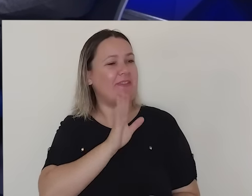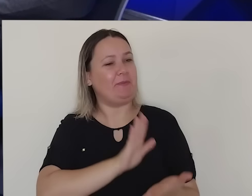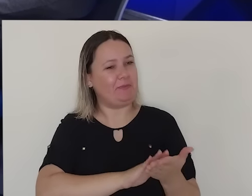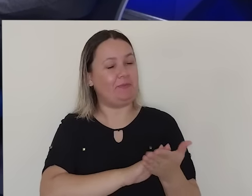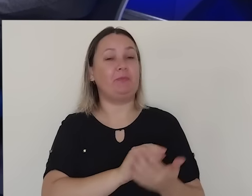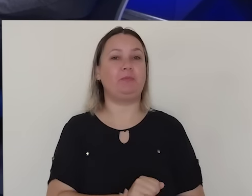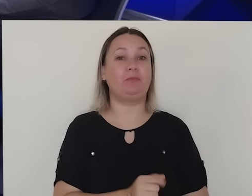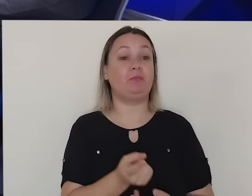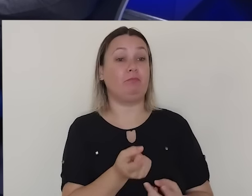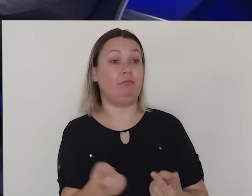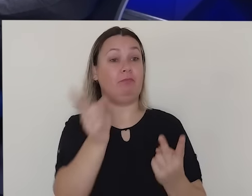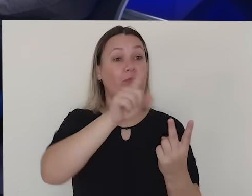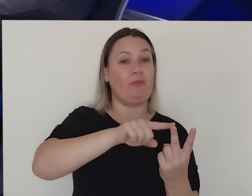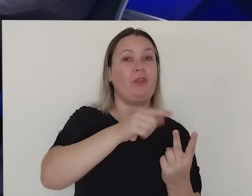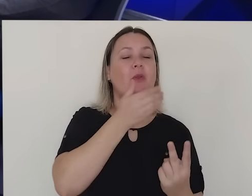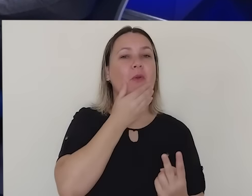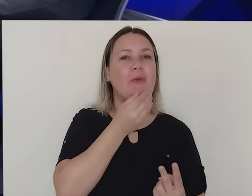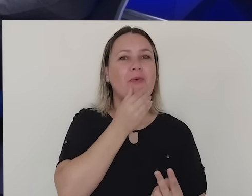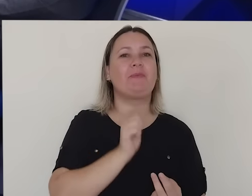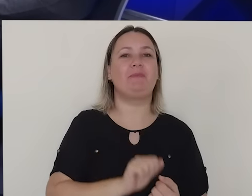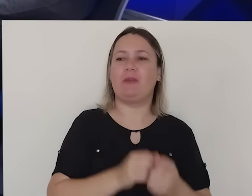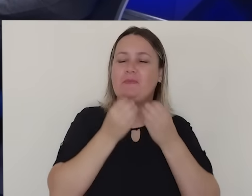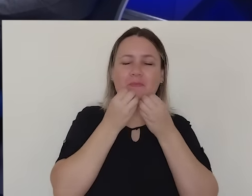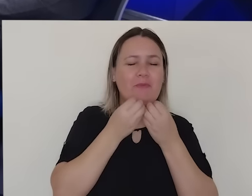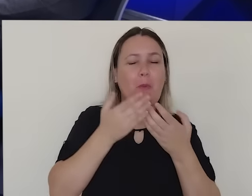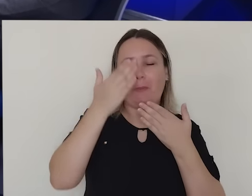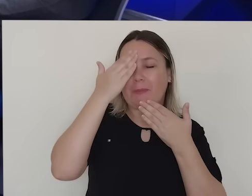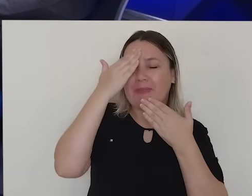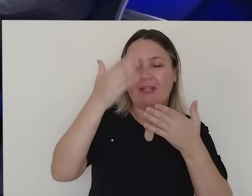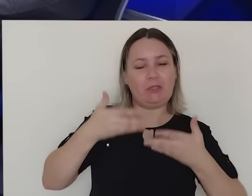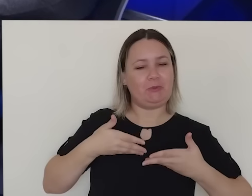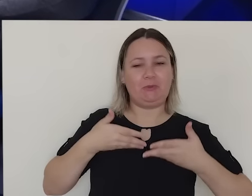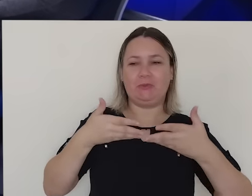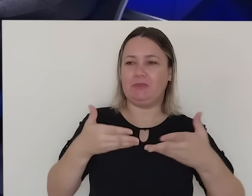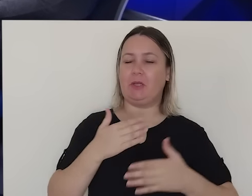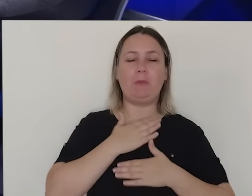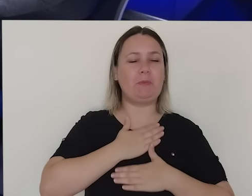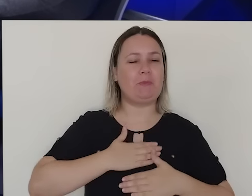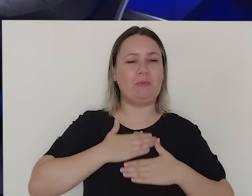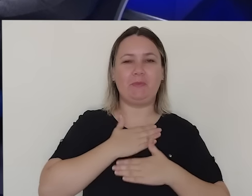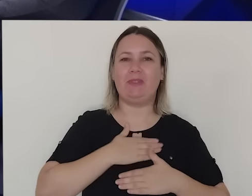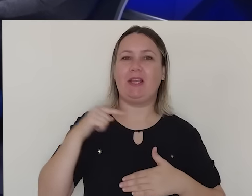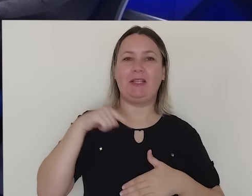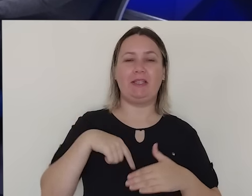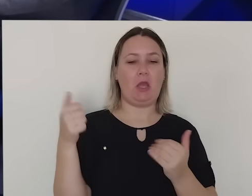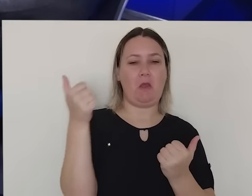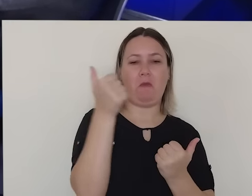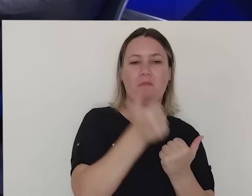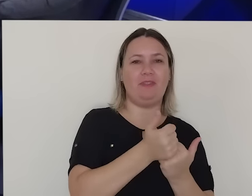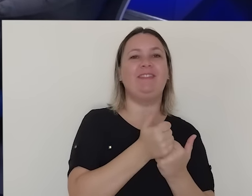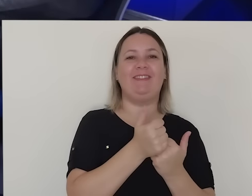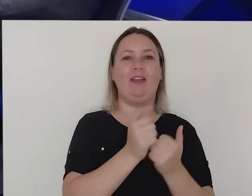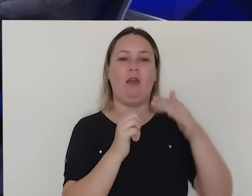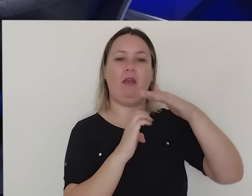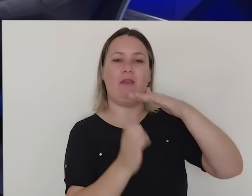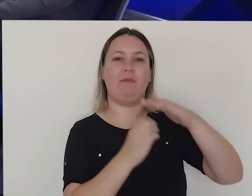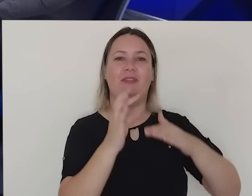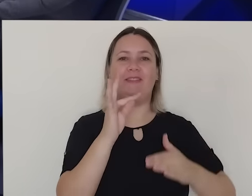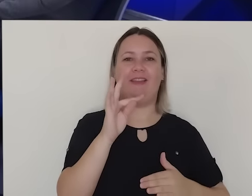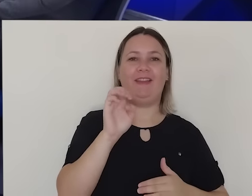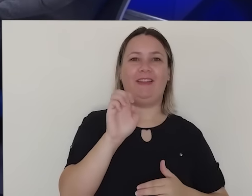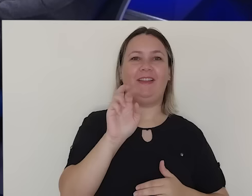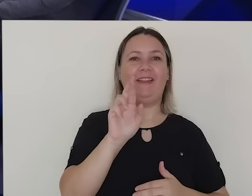é muito legal né então primeiro super Obrigado pelo convite né um prazer para nós eh representar a Tegra aqui a junta Portobelo um parceiro nosso e